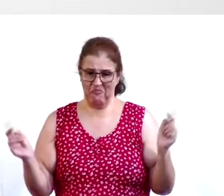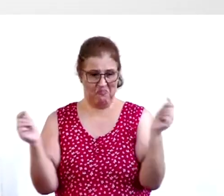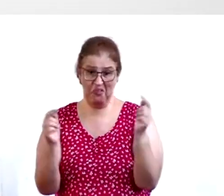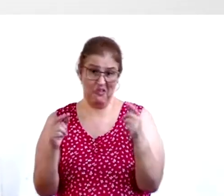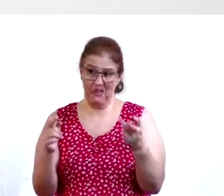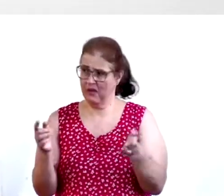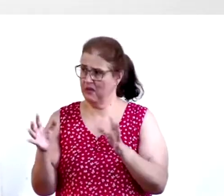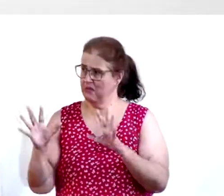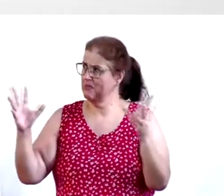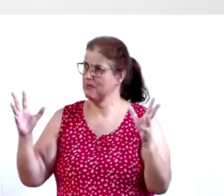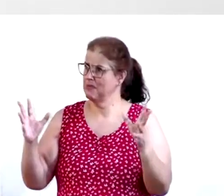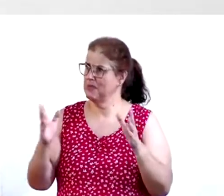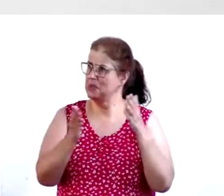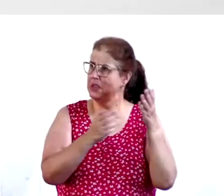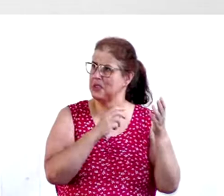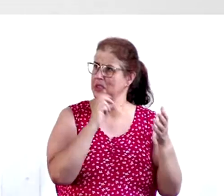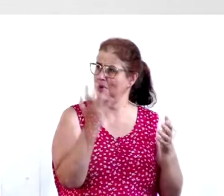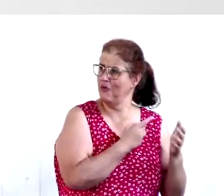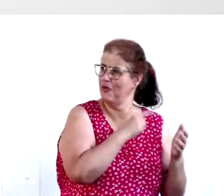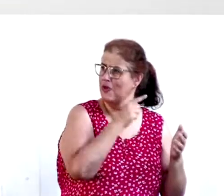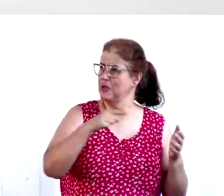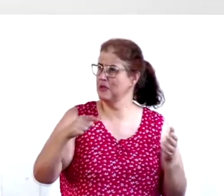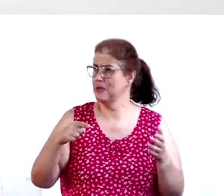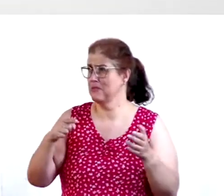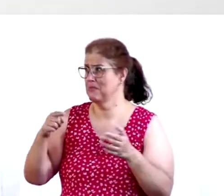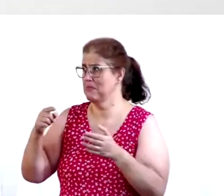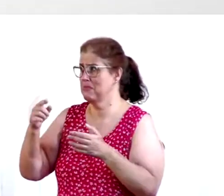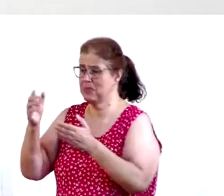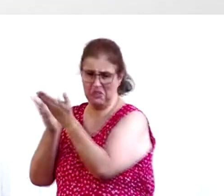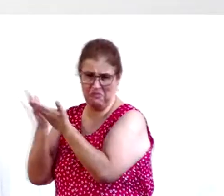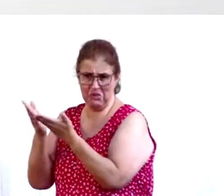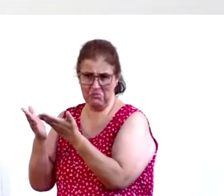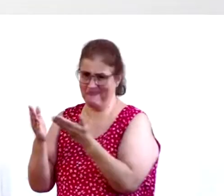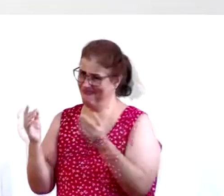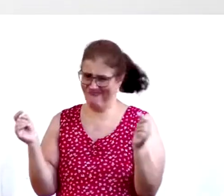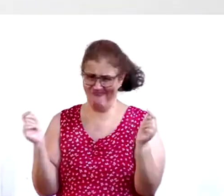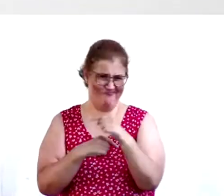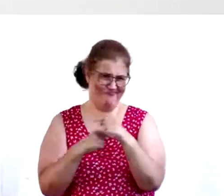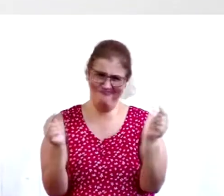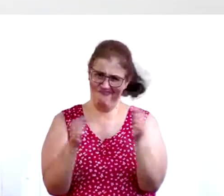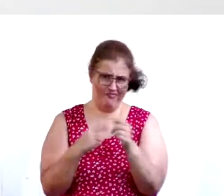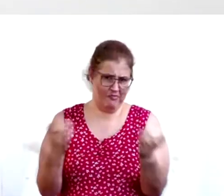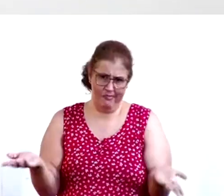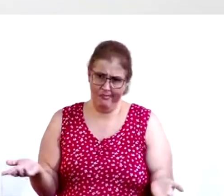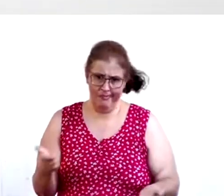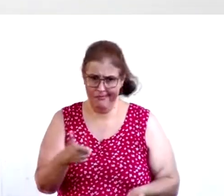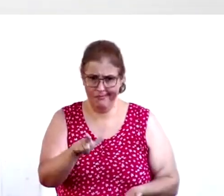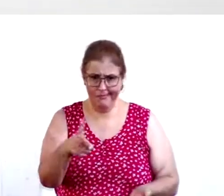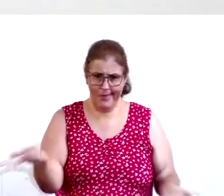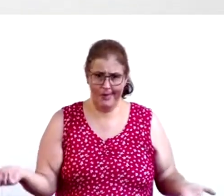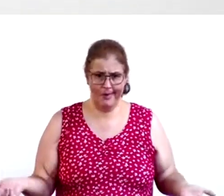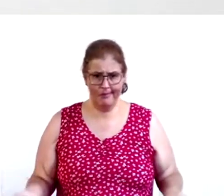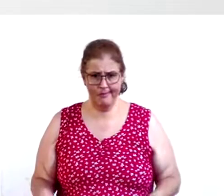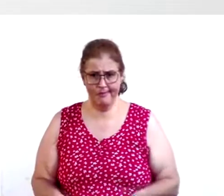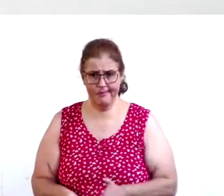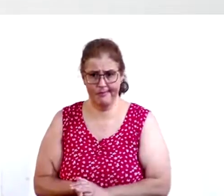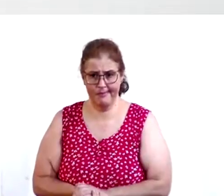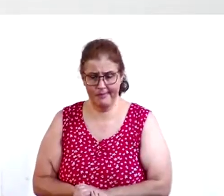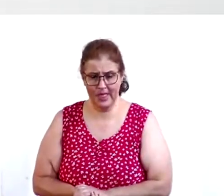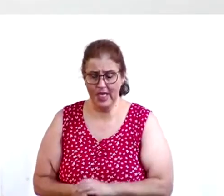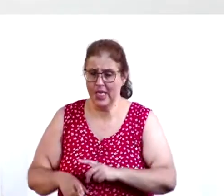salvação e serviço. Eu dou importância à salvação, mas ao serviço, será que eu tenho de dar importância?